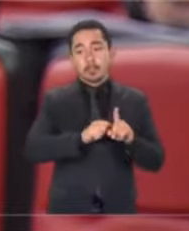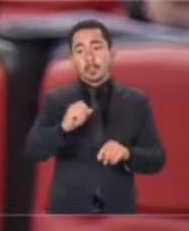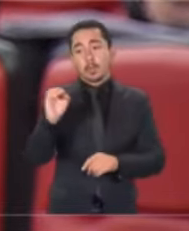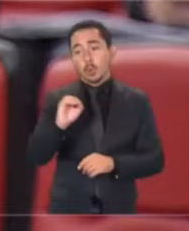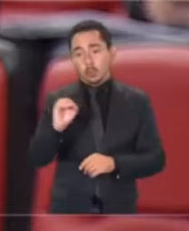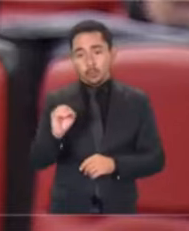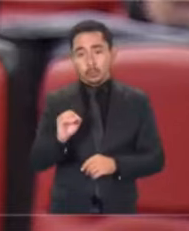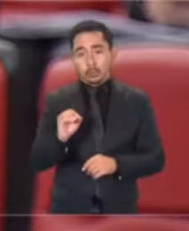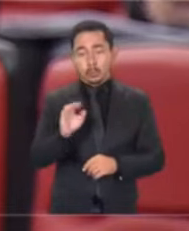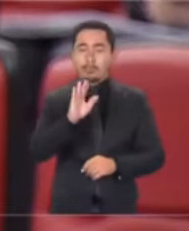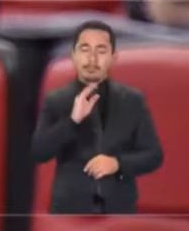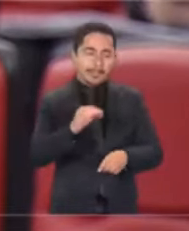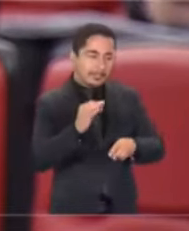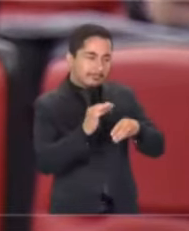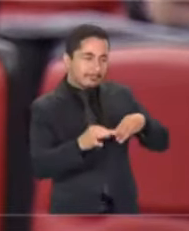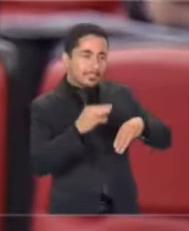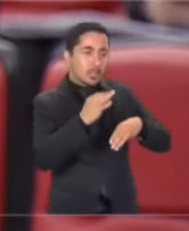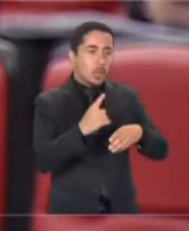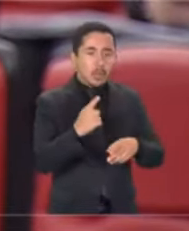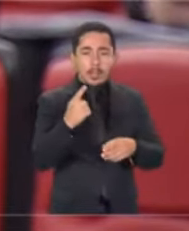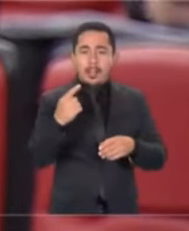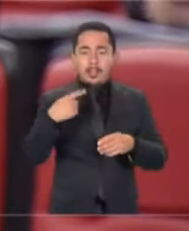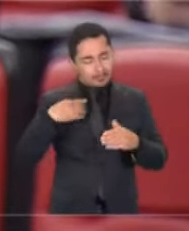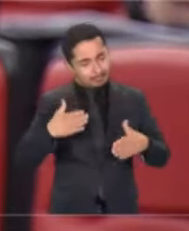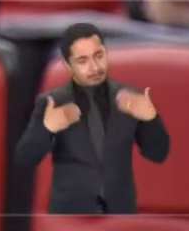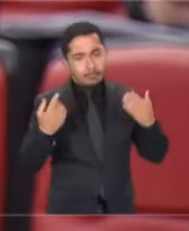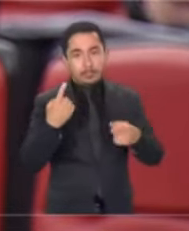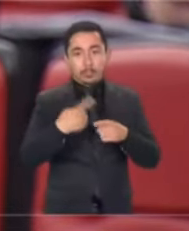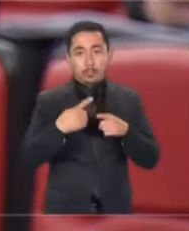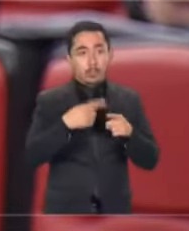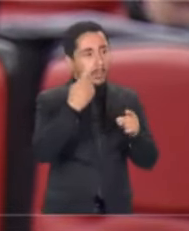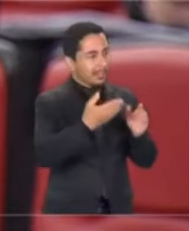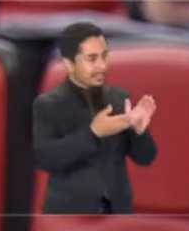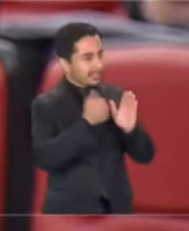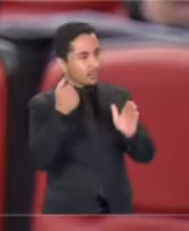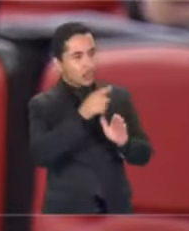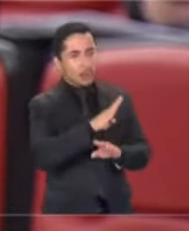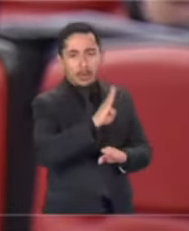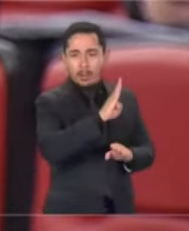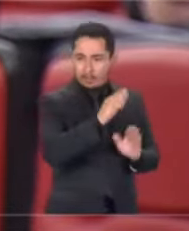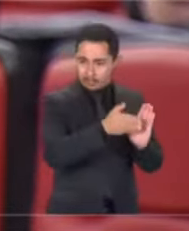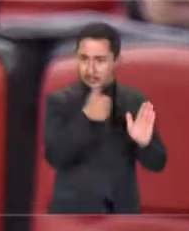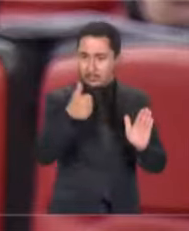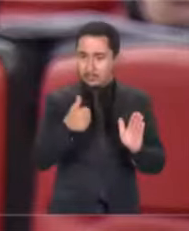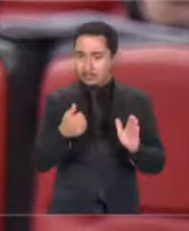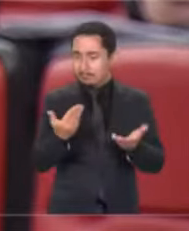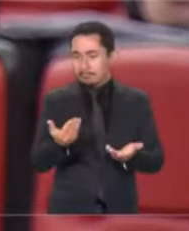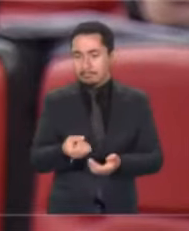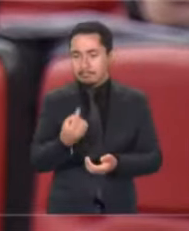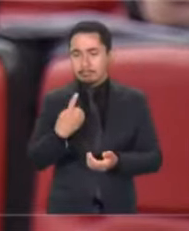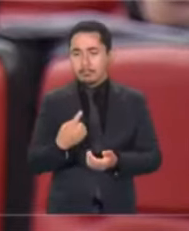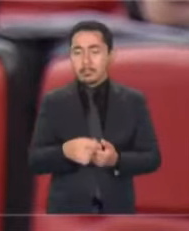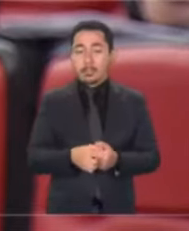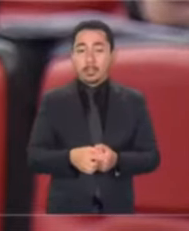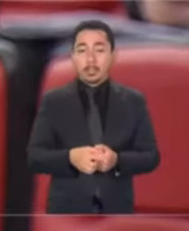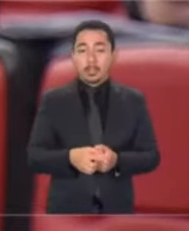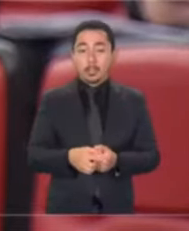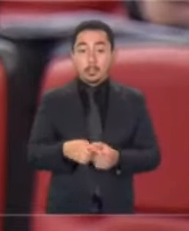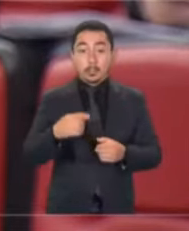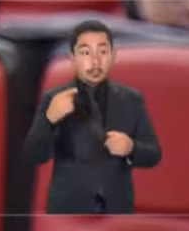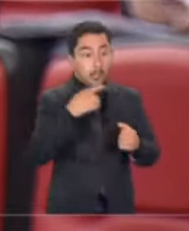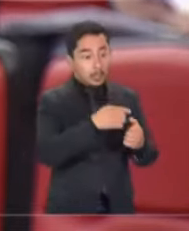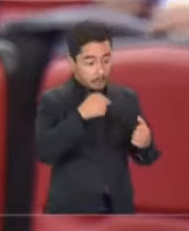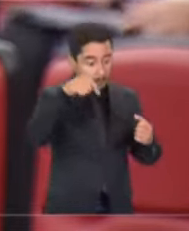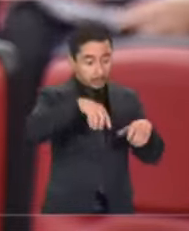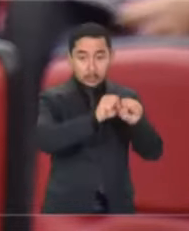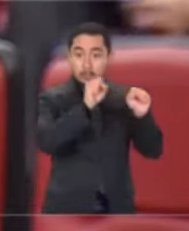me espanta que tenha sido esse o fundamento, a pedra de toque para a cassação de uma chapa. Esse tribunal, em outras oportunidades, bem já decidiu